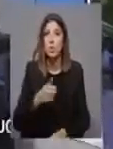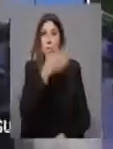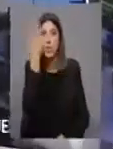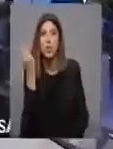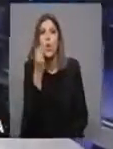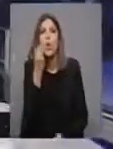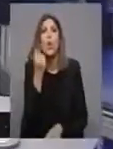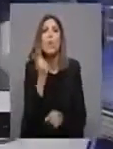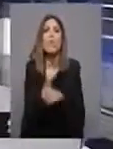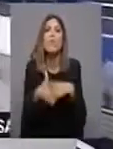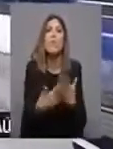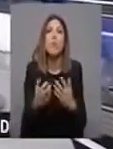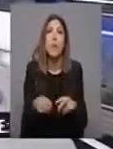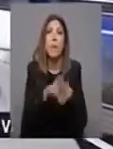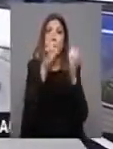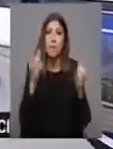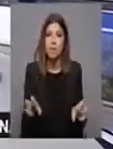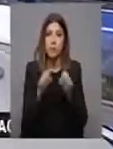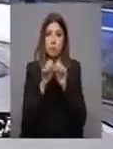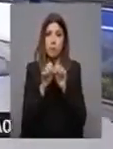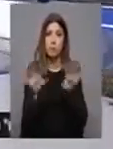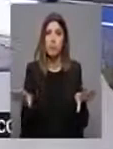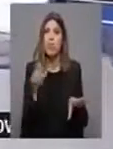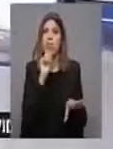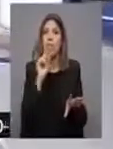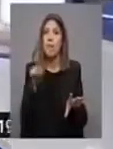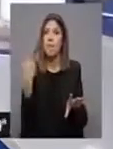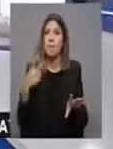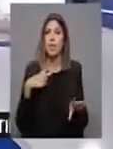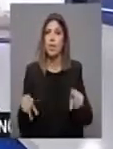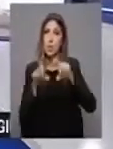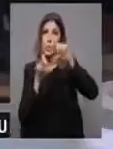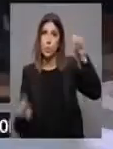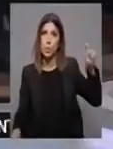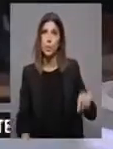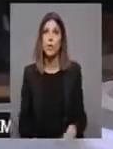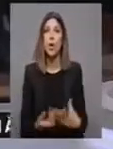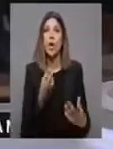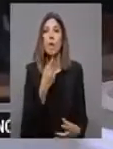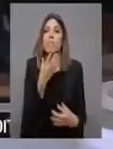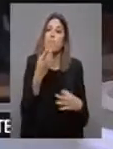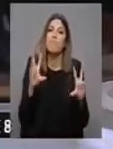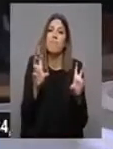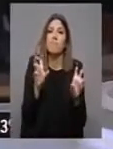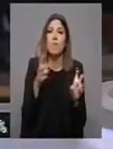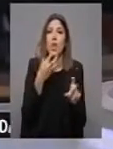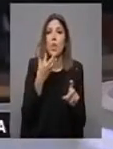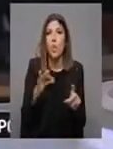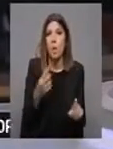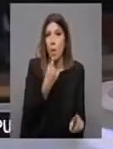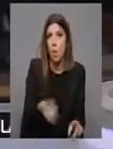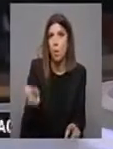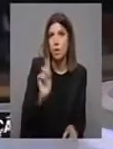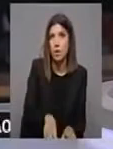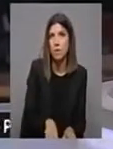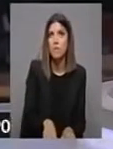que agora vai ser alargada a todo o país? Com agora o retorno à nossa normalidade, estamos a permitir fazer aquilo que